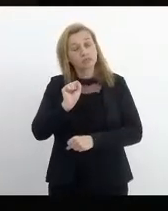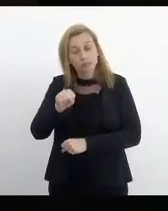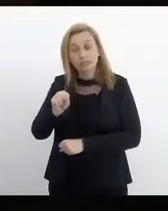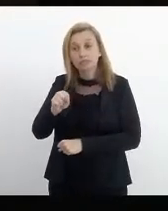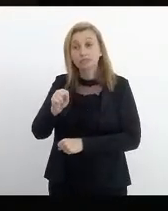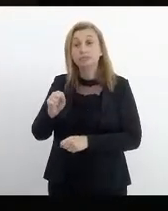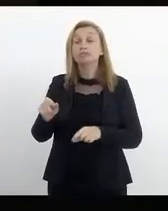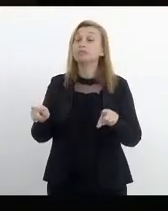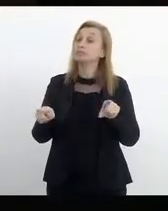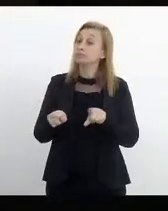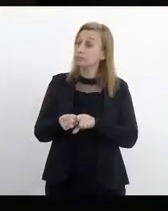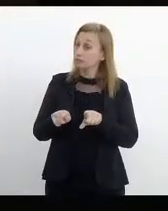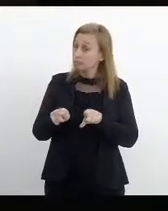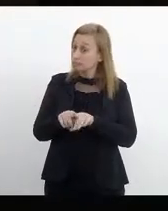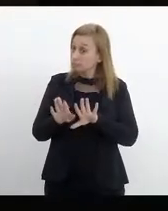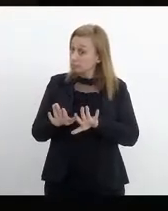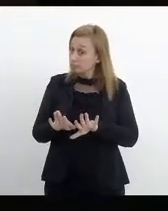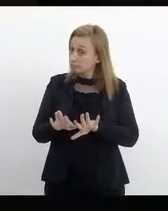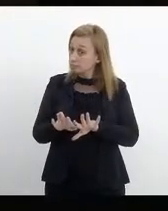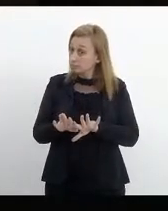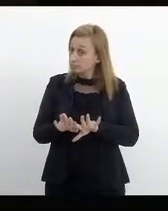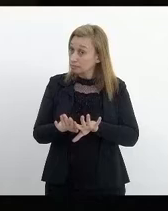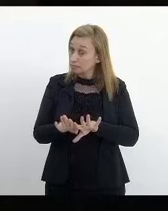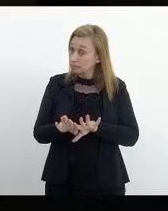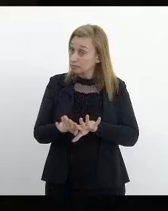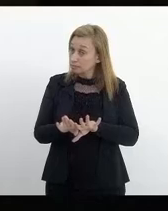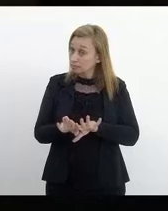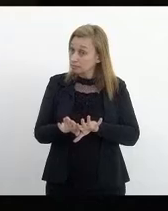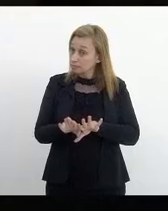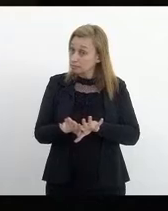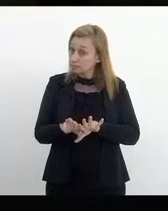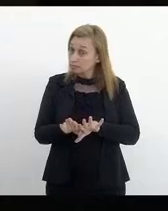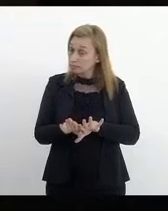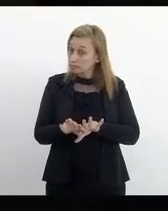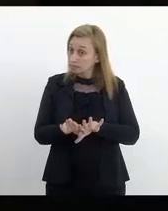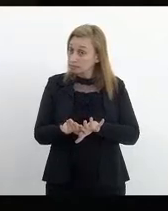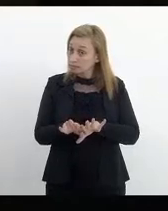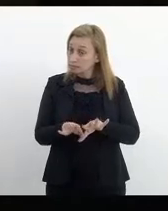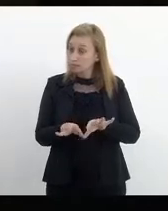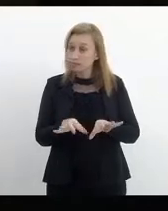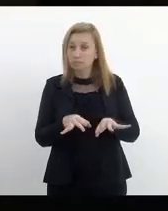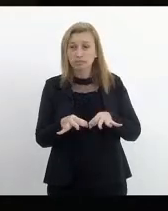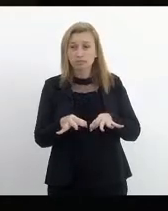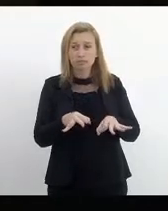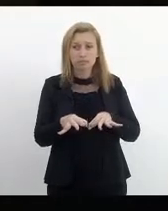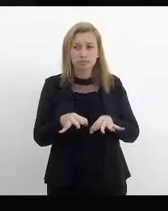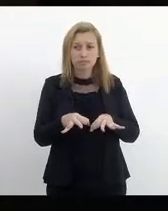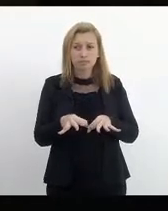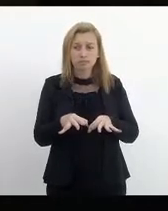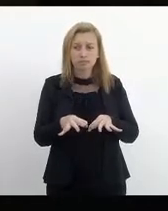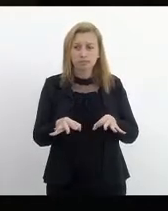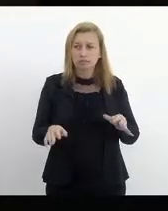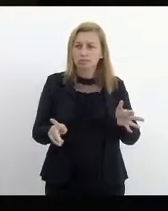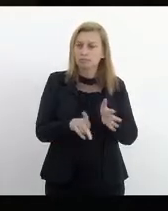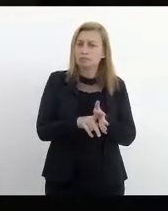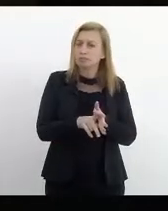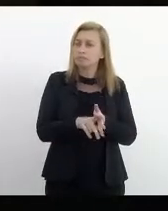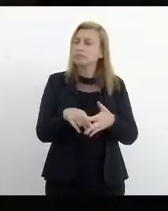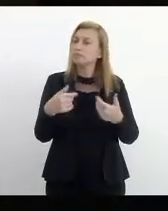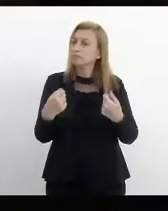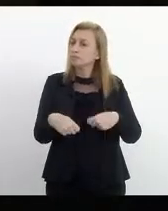sim inclusive a feitura do projeto de você precedida